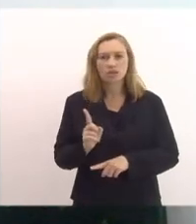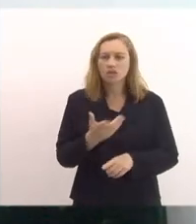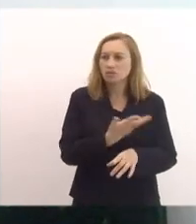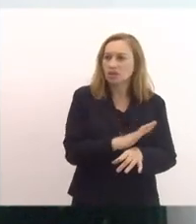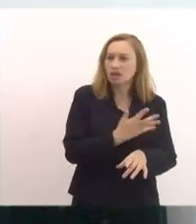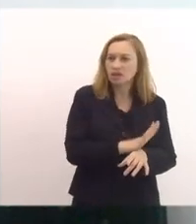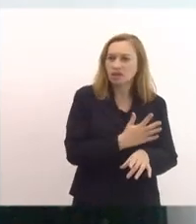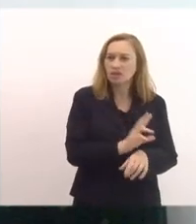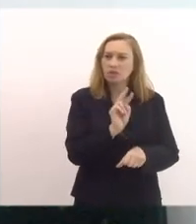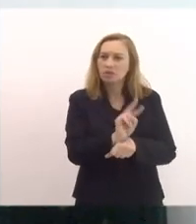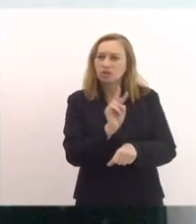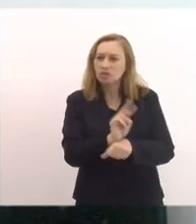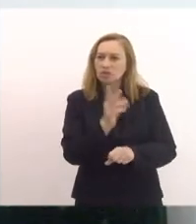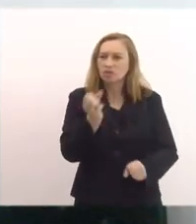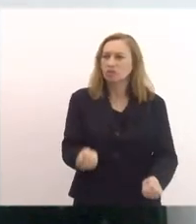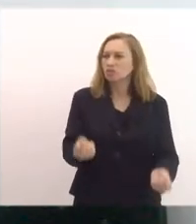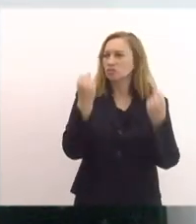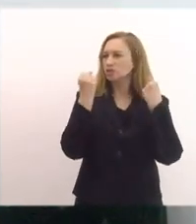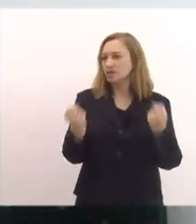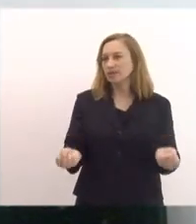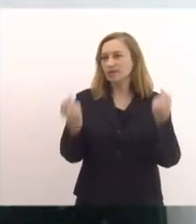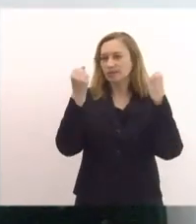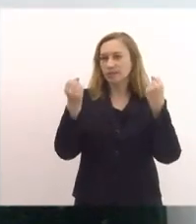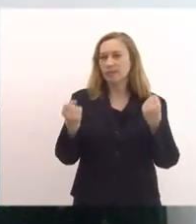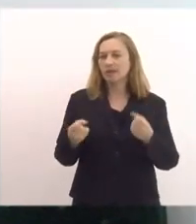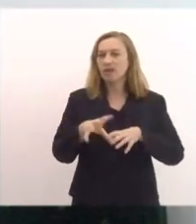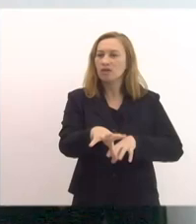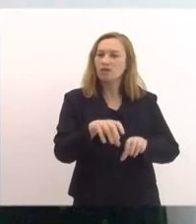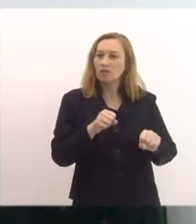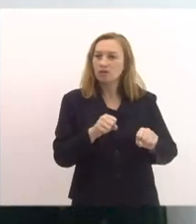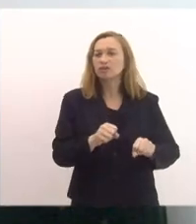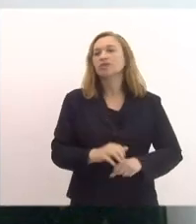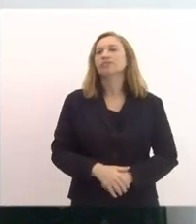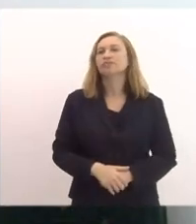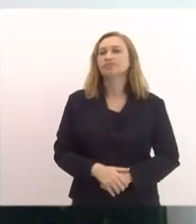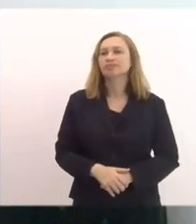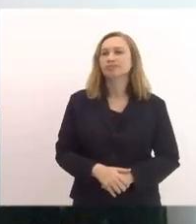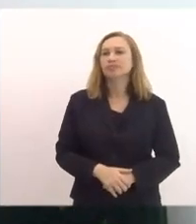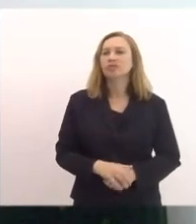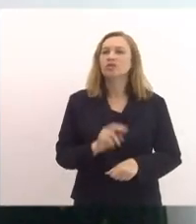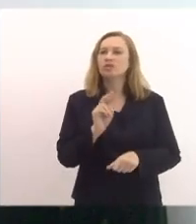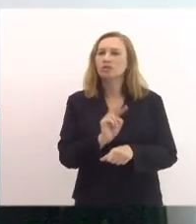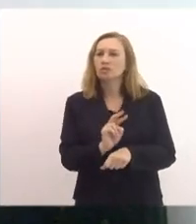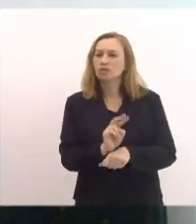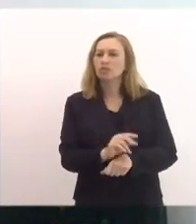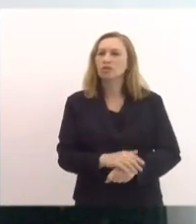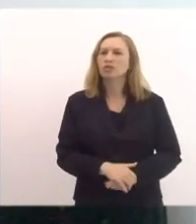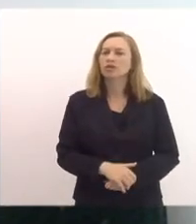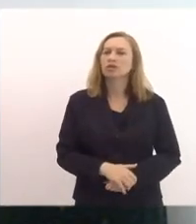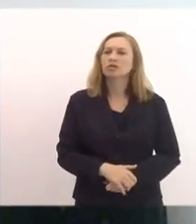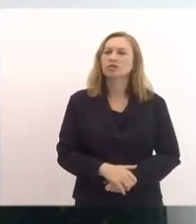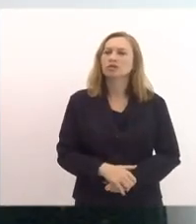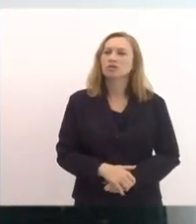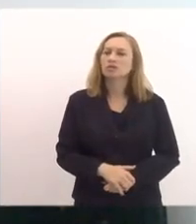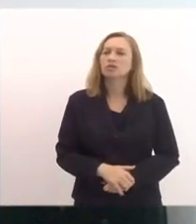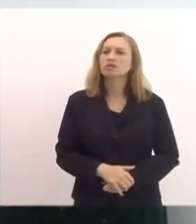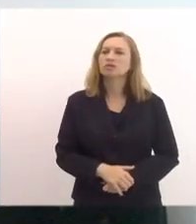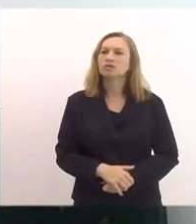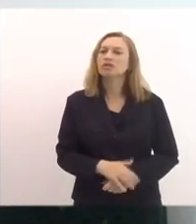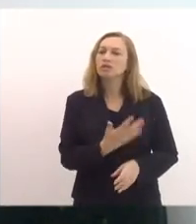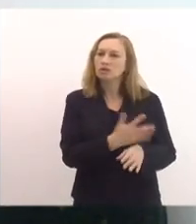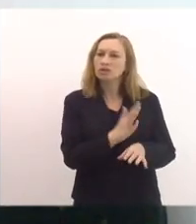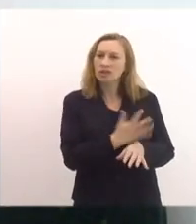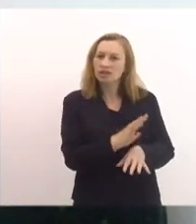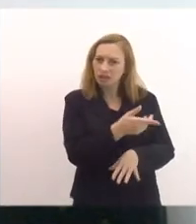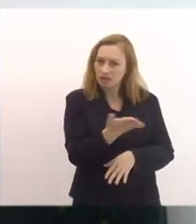estou monitor de educação física, né? Sou reformado, estou monitor, sou guardião. E eu treinei esses 6 garotos e os 6